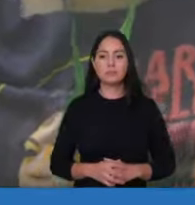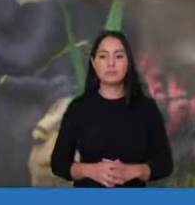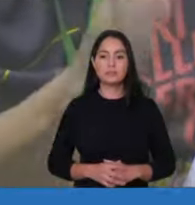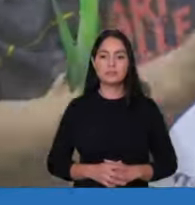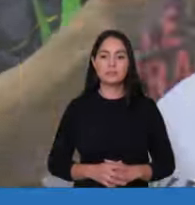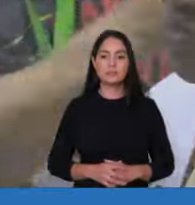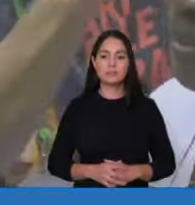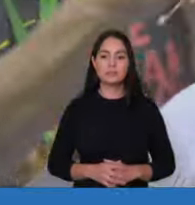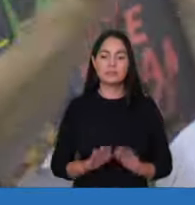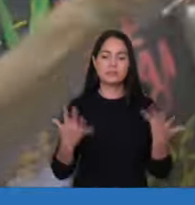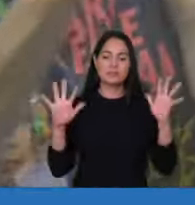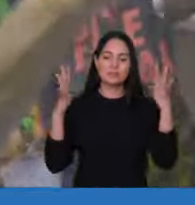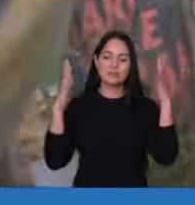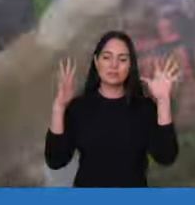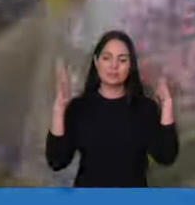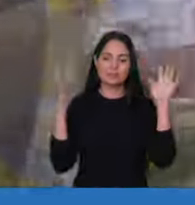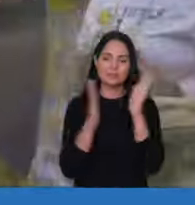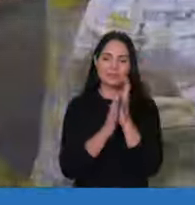tambor. Muito obrigada.